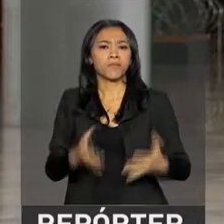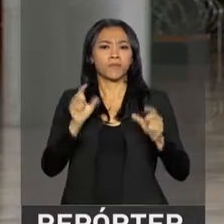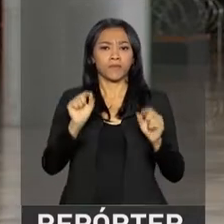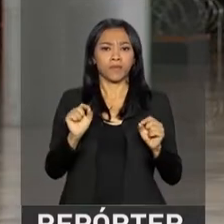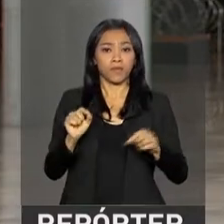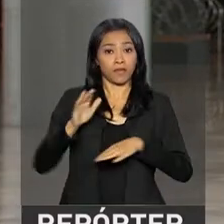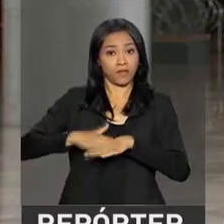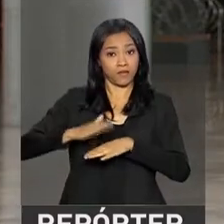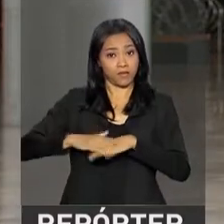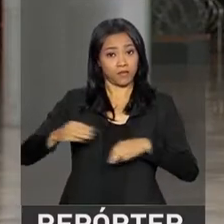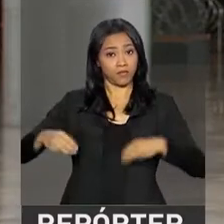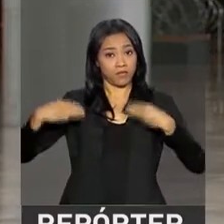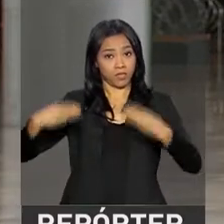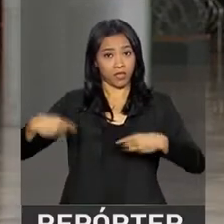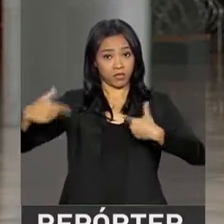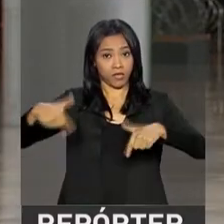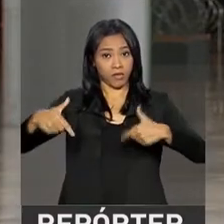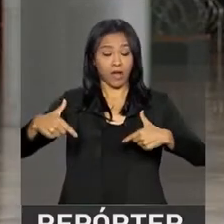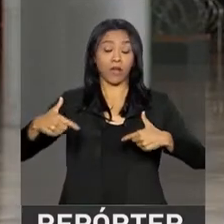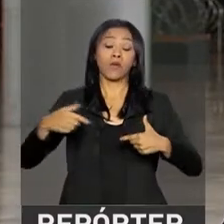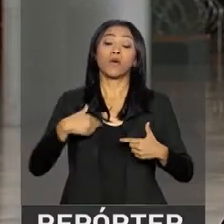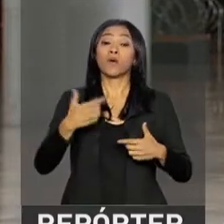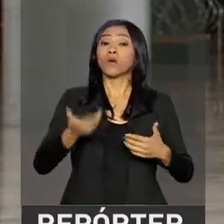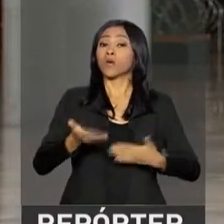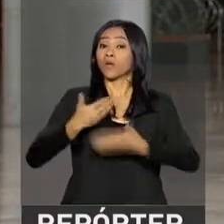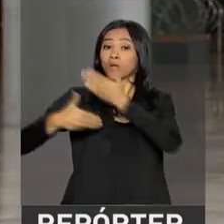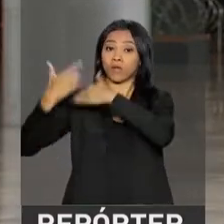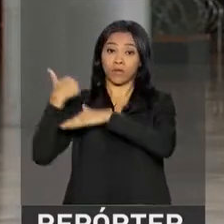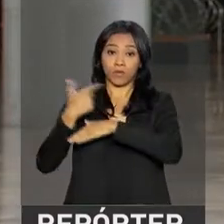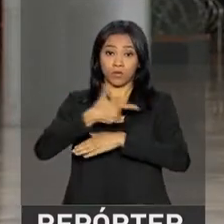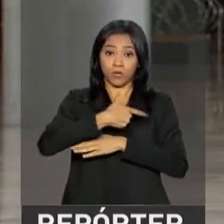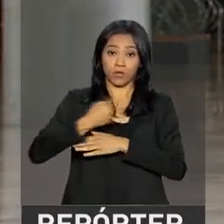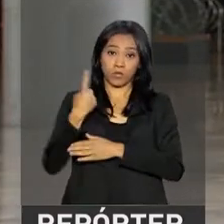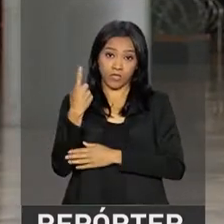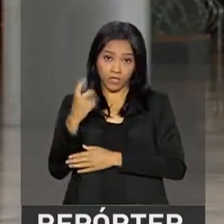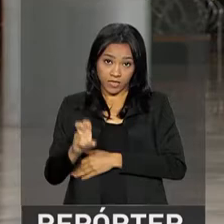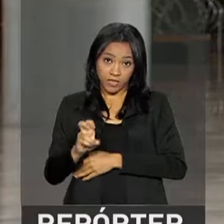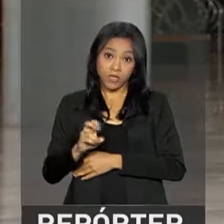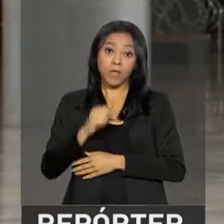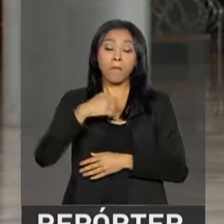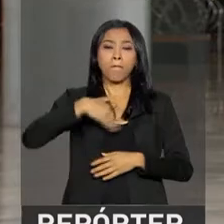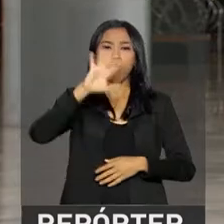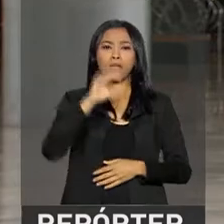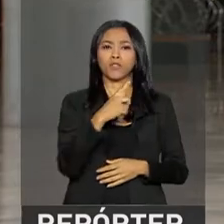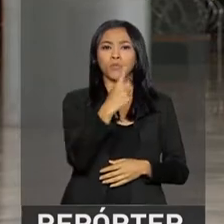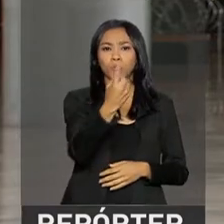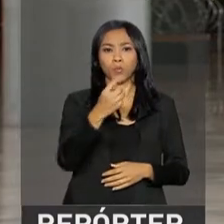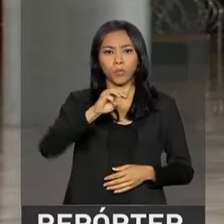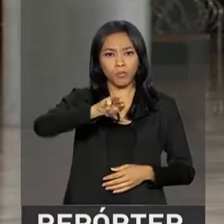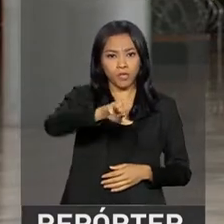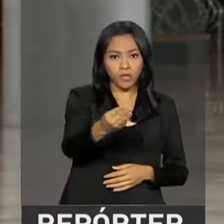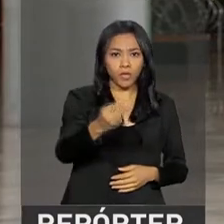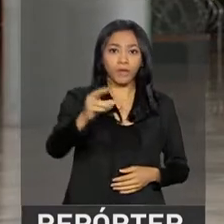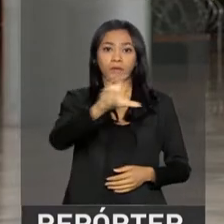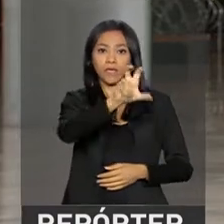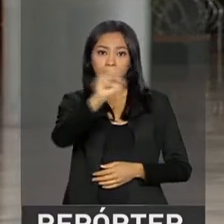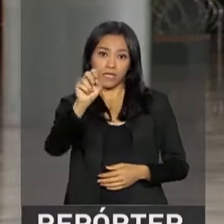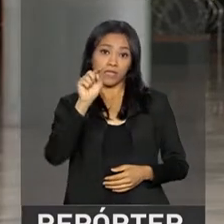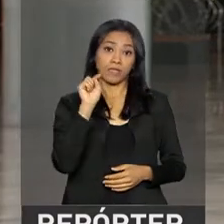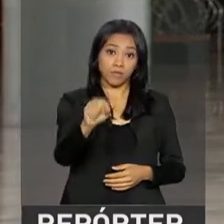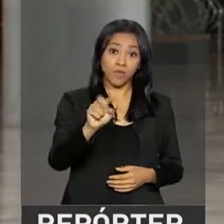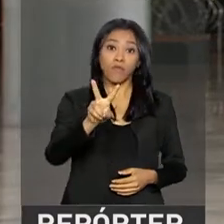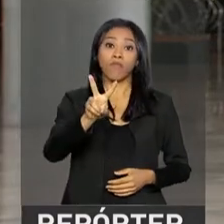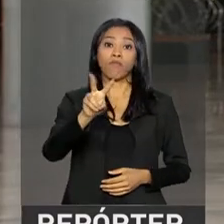ministério do trabalho porque em 2015 o país fechou mais de um milhão e 500 mil vagas em